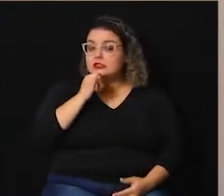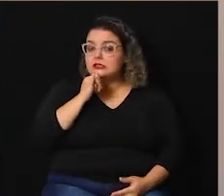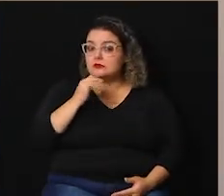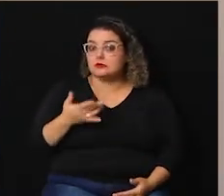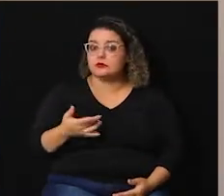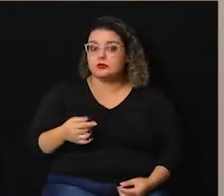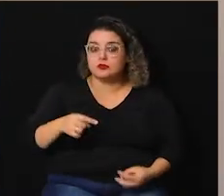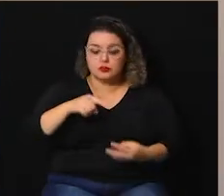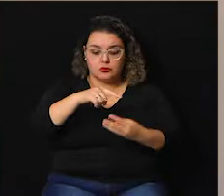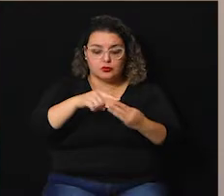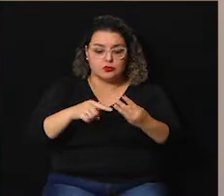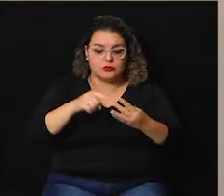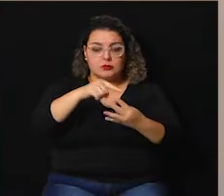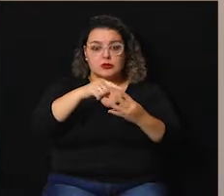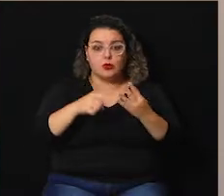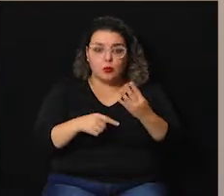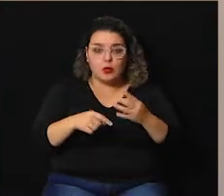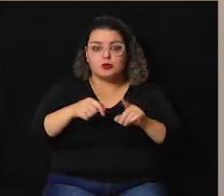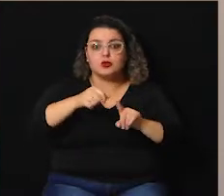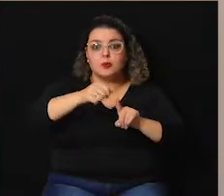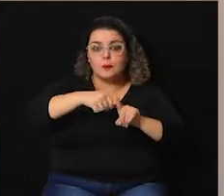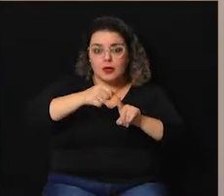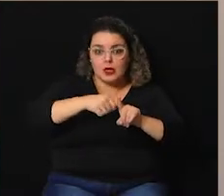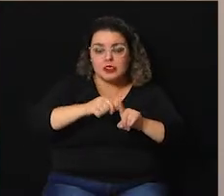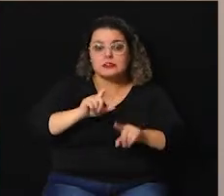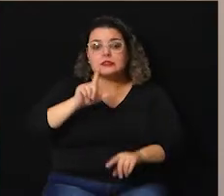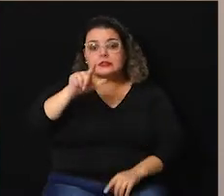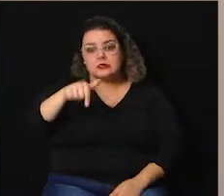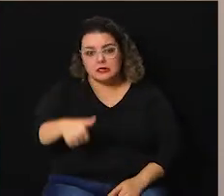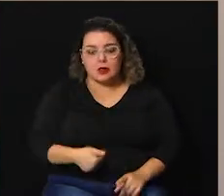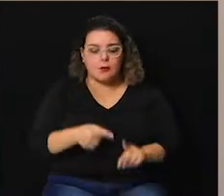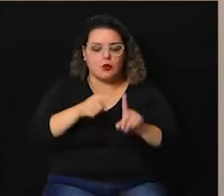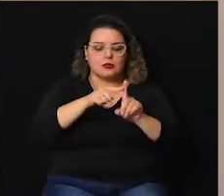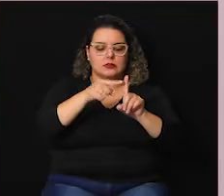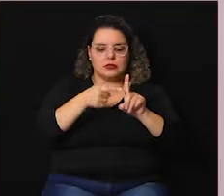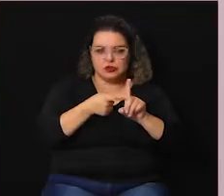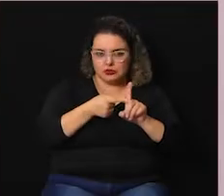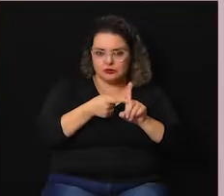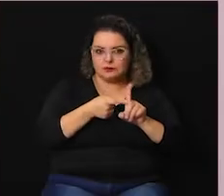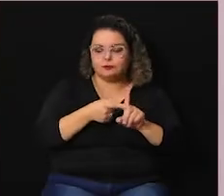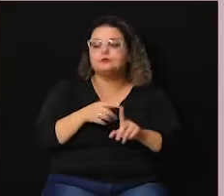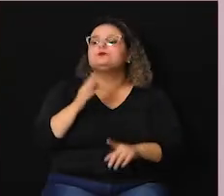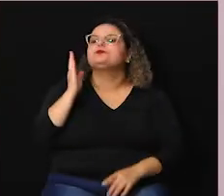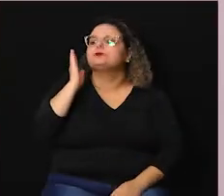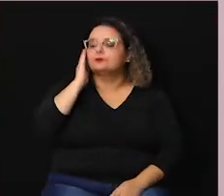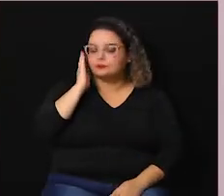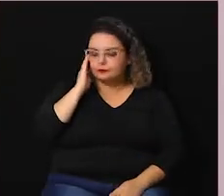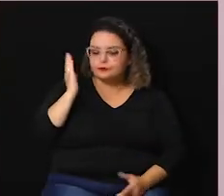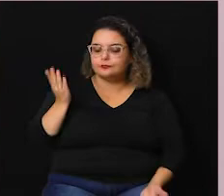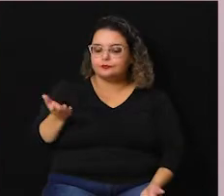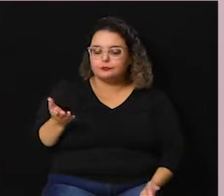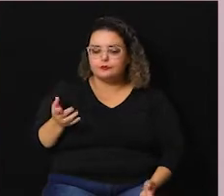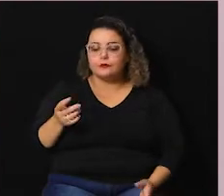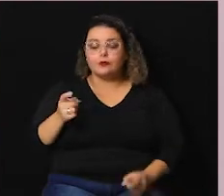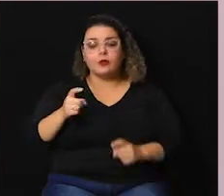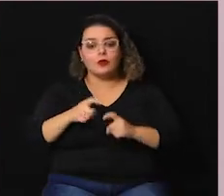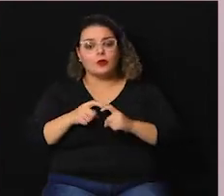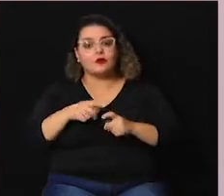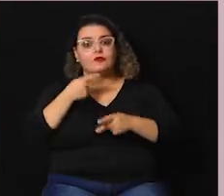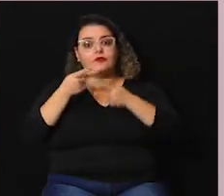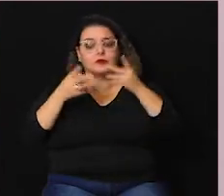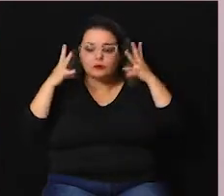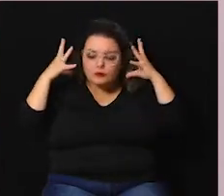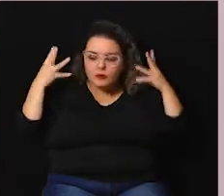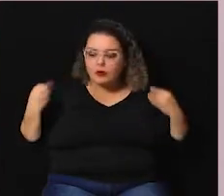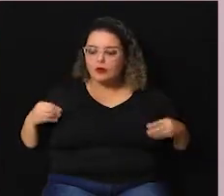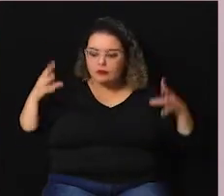nos 3 a 4 primeiros meses após a gestação. Entendi. Doutora, a gente está falando aí de queda de cabelo,